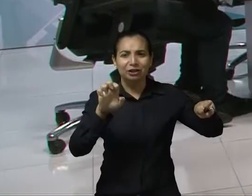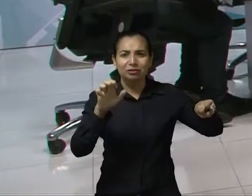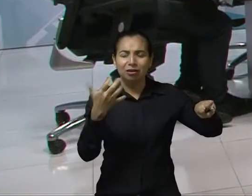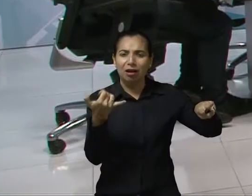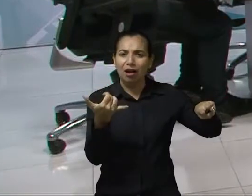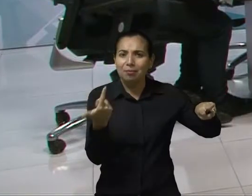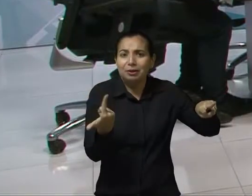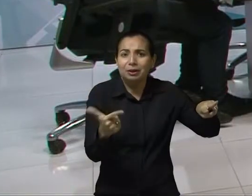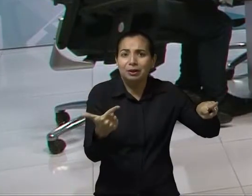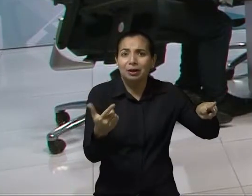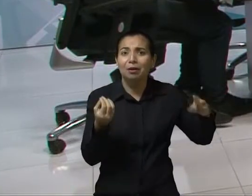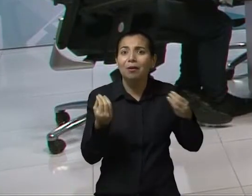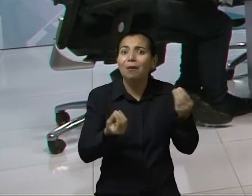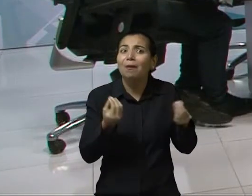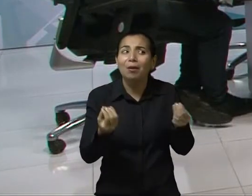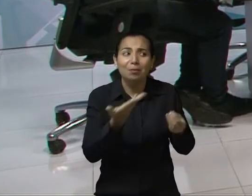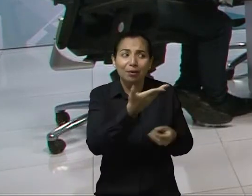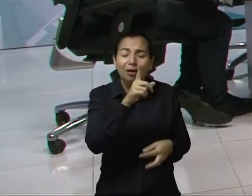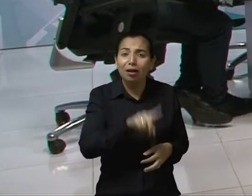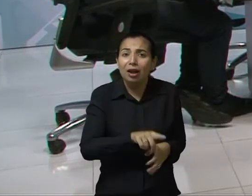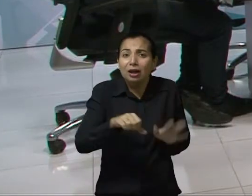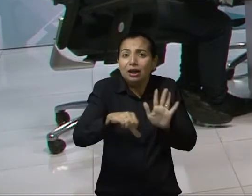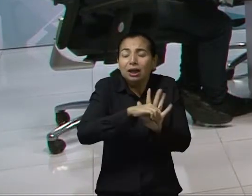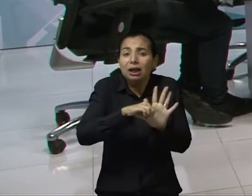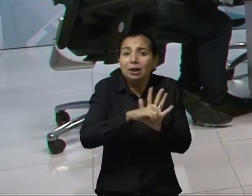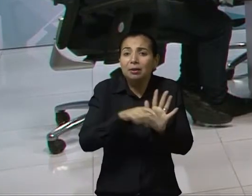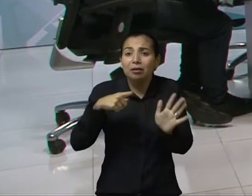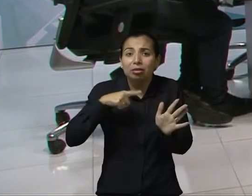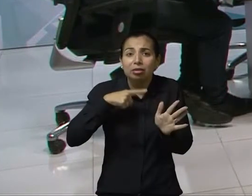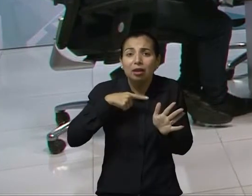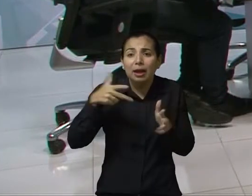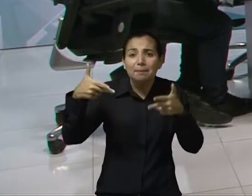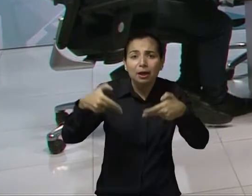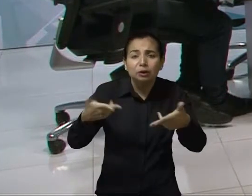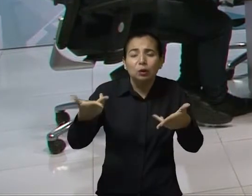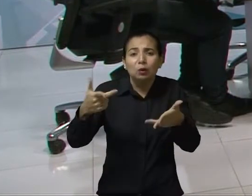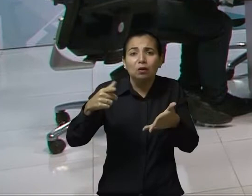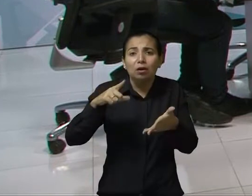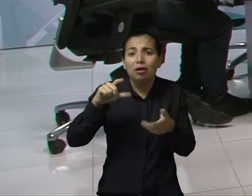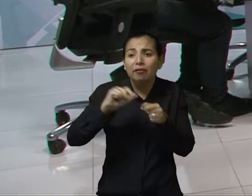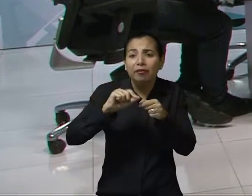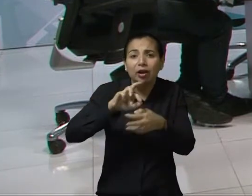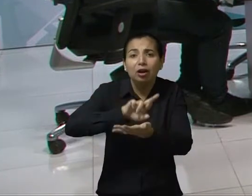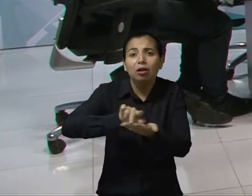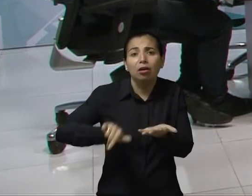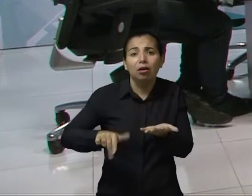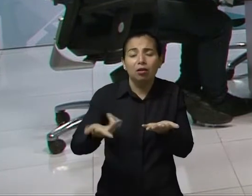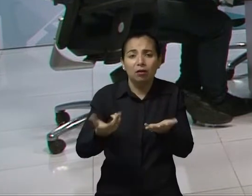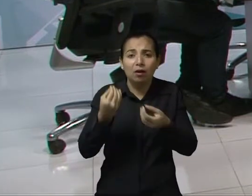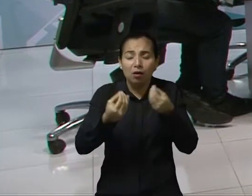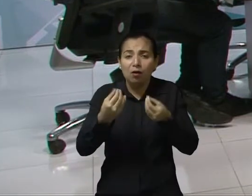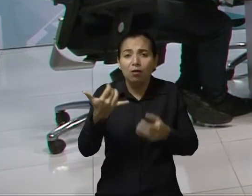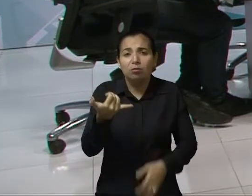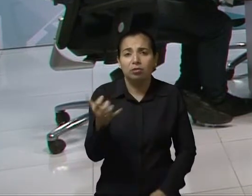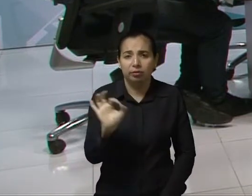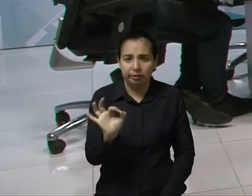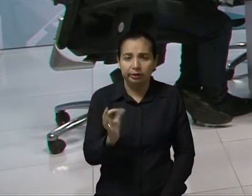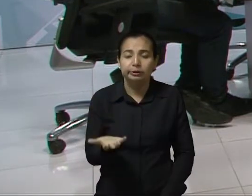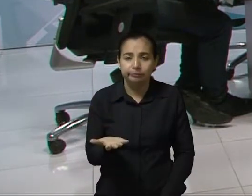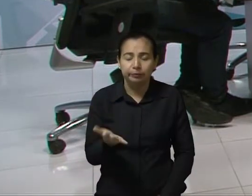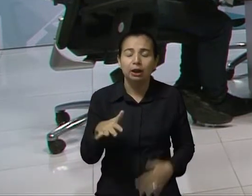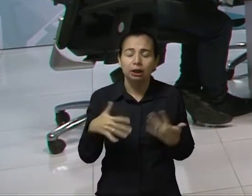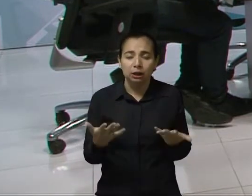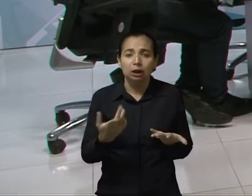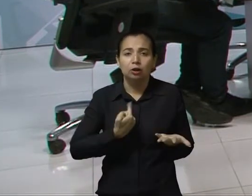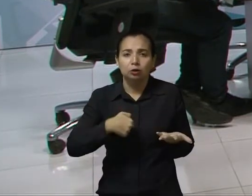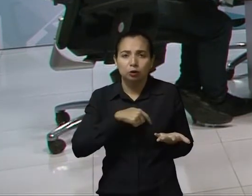prendeu, que eu vou ficar com ele aqui, como é que você não vai ter arma? Essa cultura foi quebrada entre 2006 aqui no Ceará, né? A gente